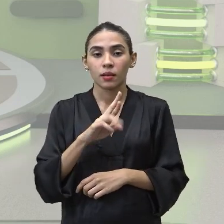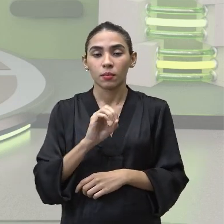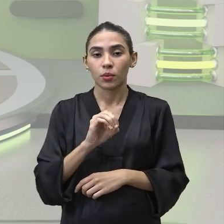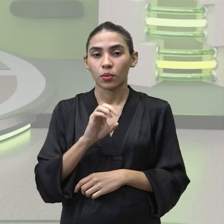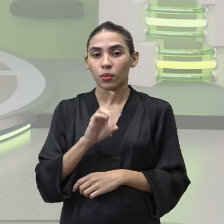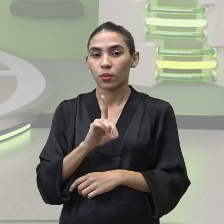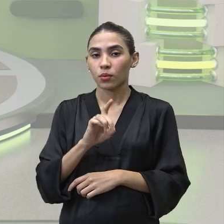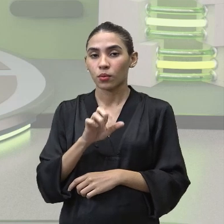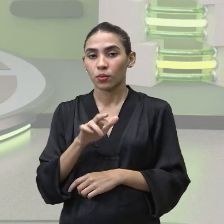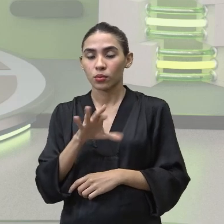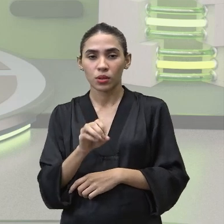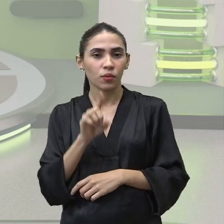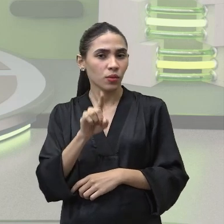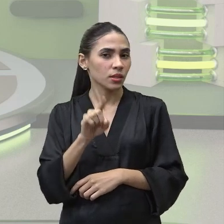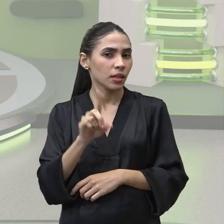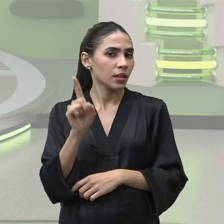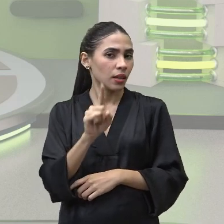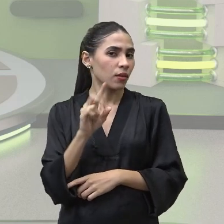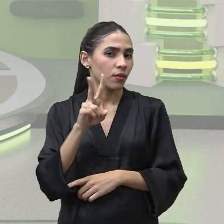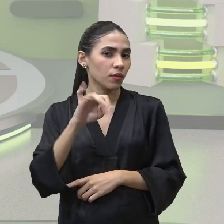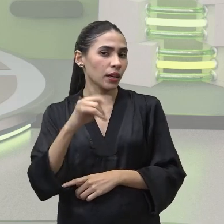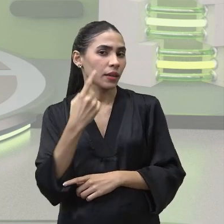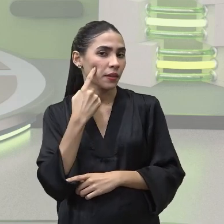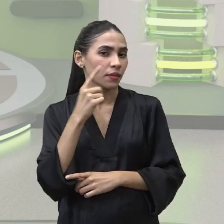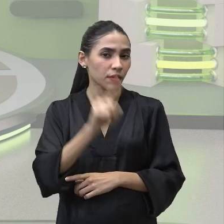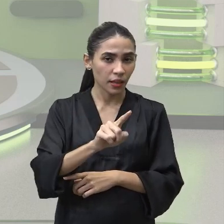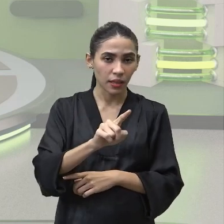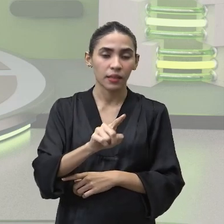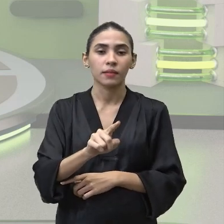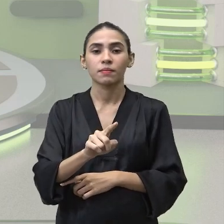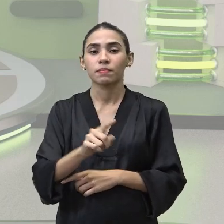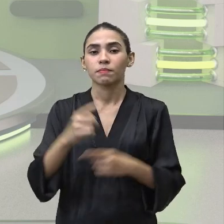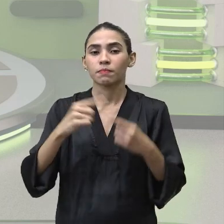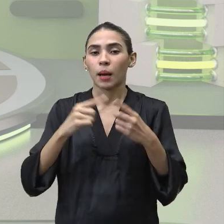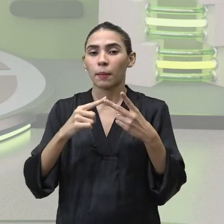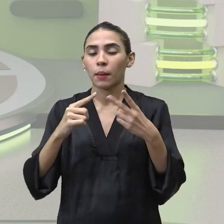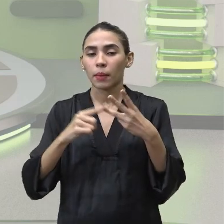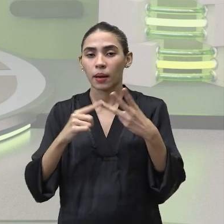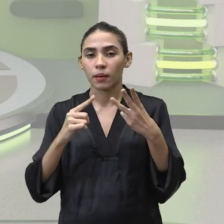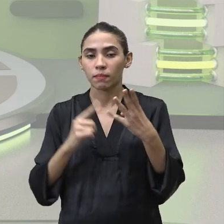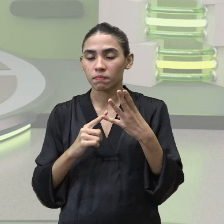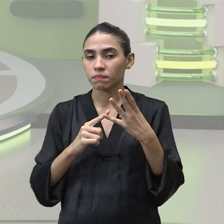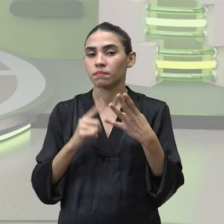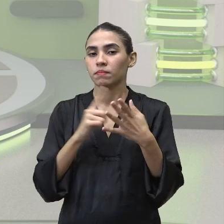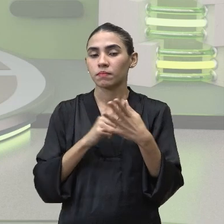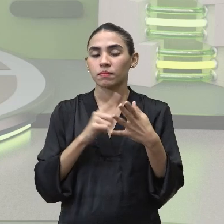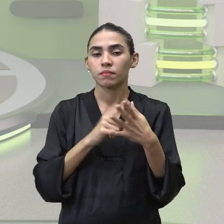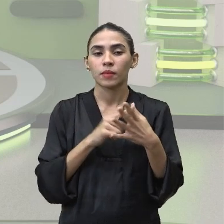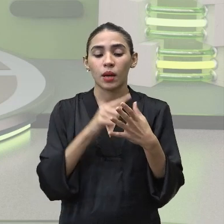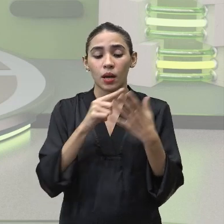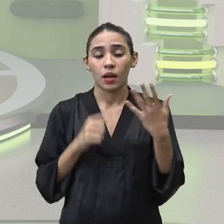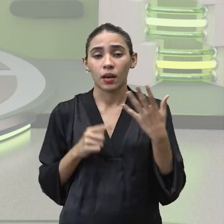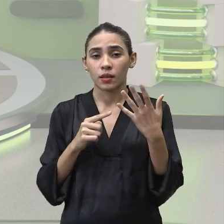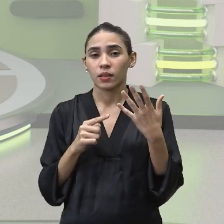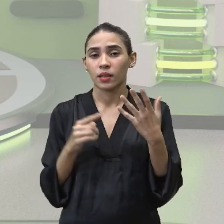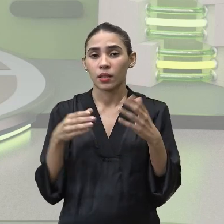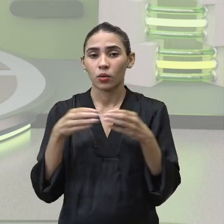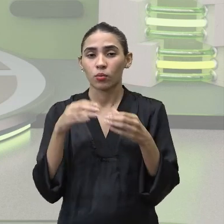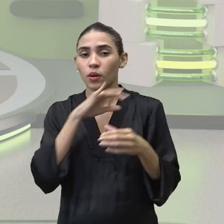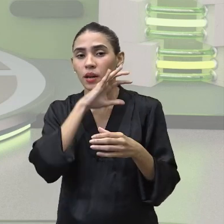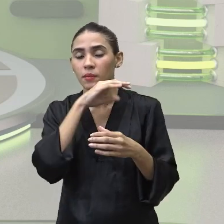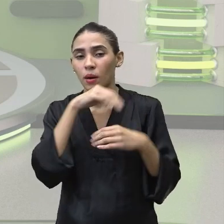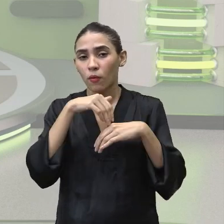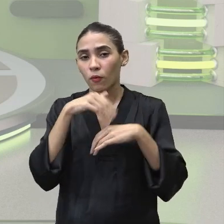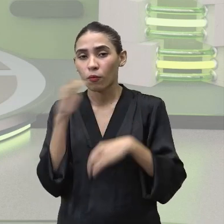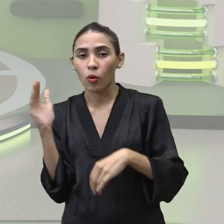vai ver nenhum representante, nenhum anuro, nenhuma cecília, nenhuma salamandra fora do